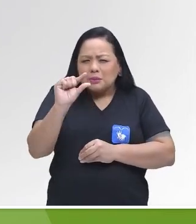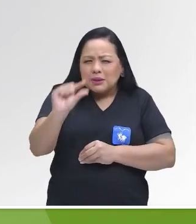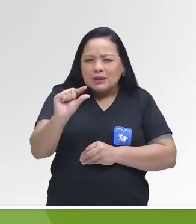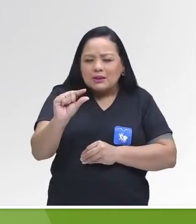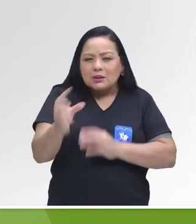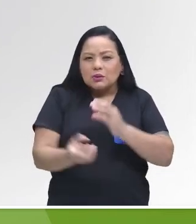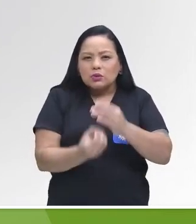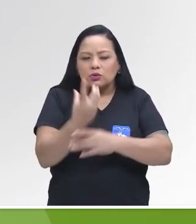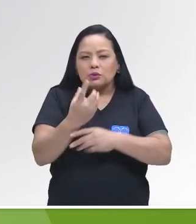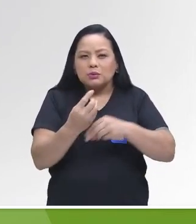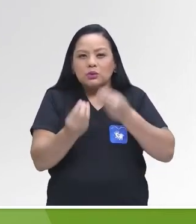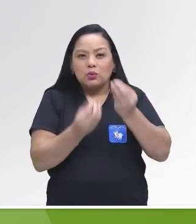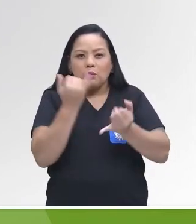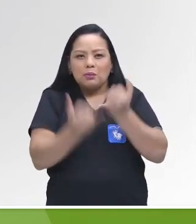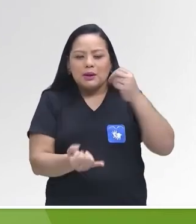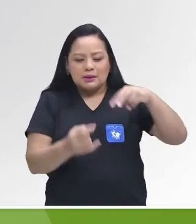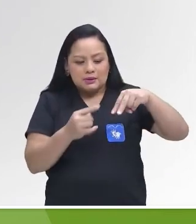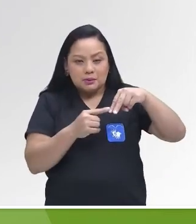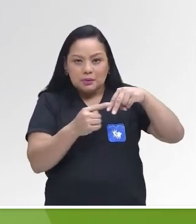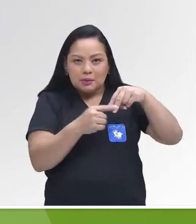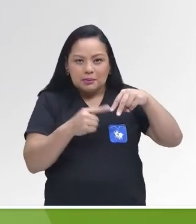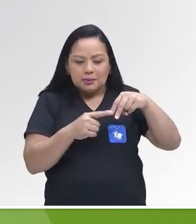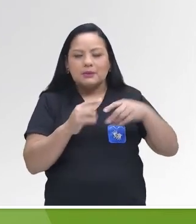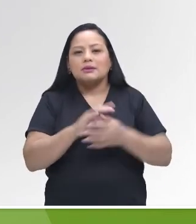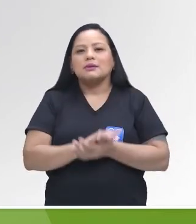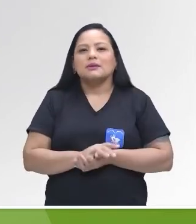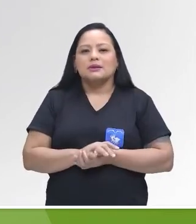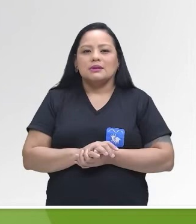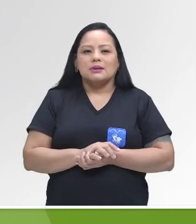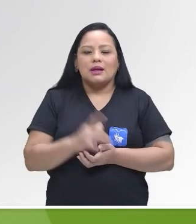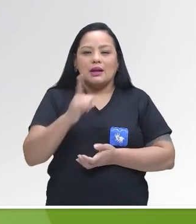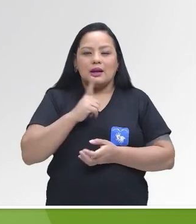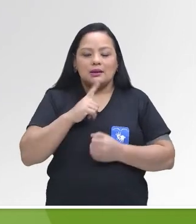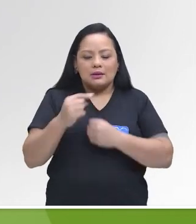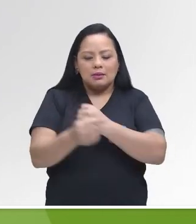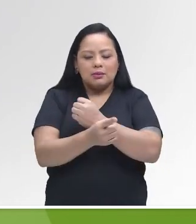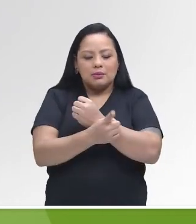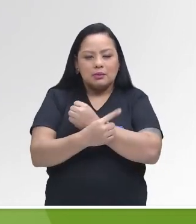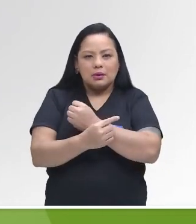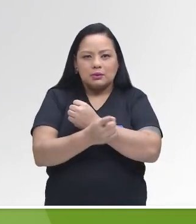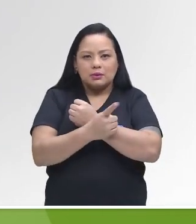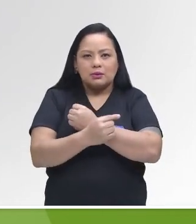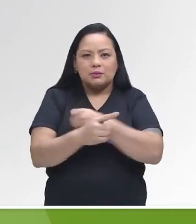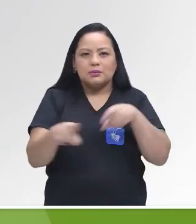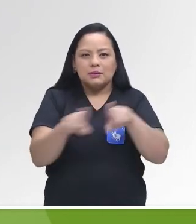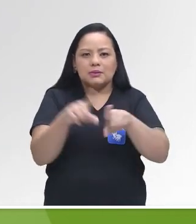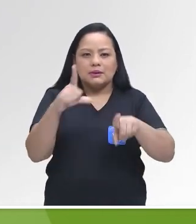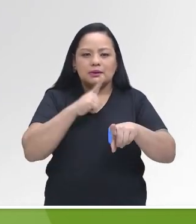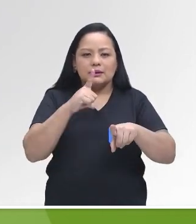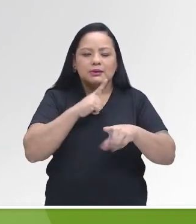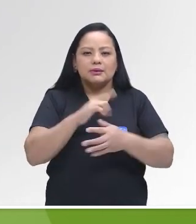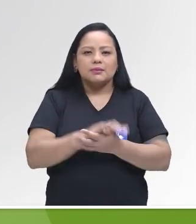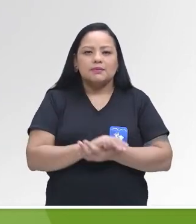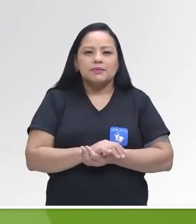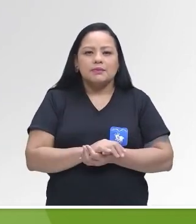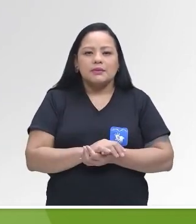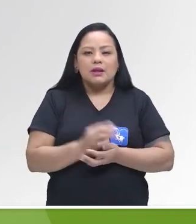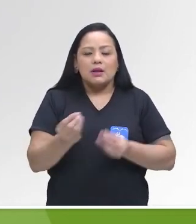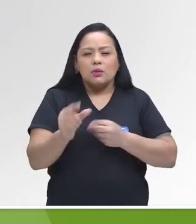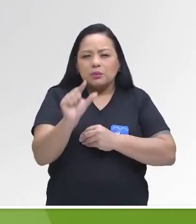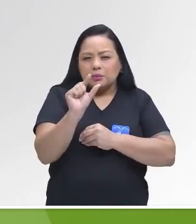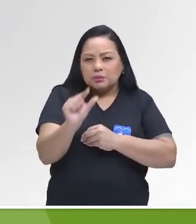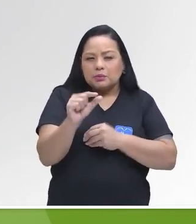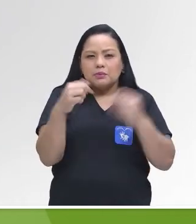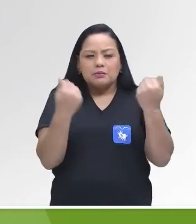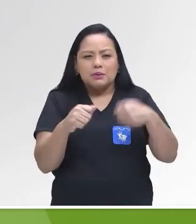4 patas, tá? E aí, a gente tem a cauda deles aqui em destaque, e aí, nessa forma larval, eles